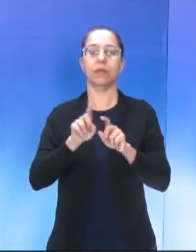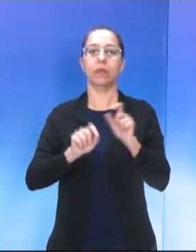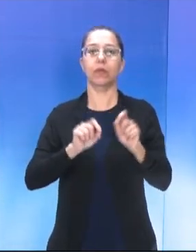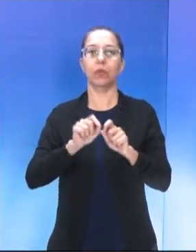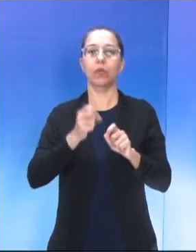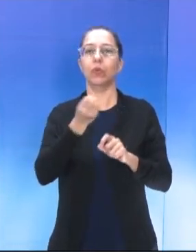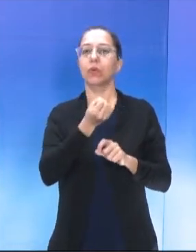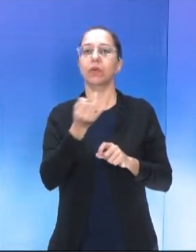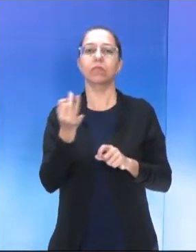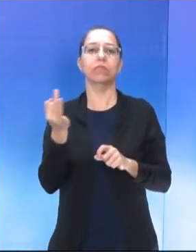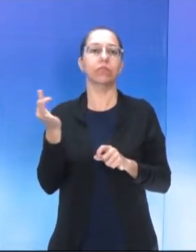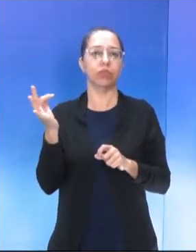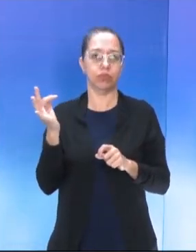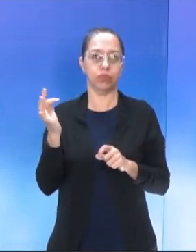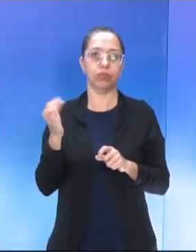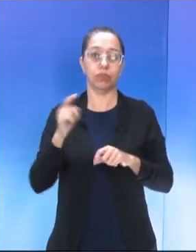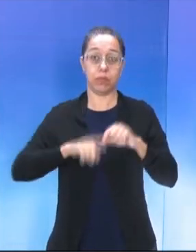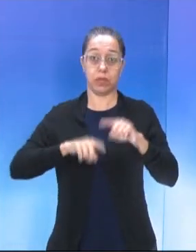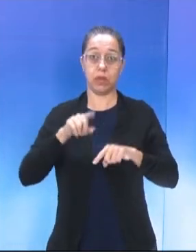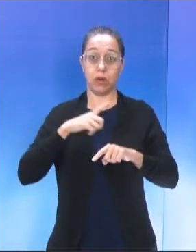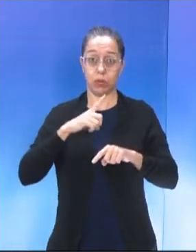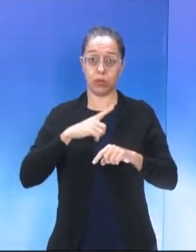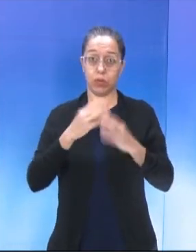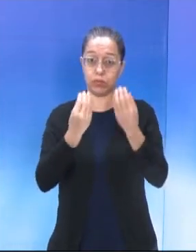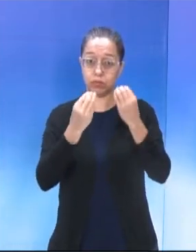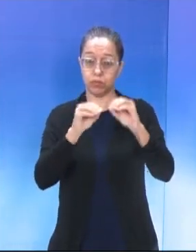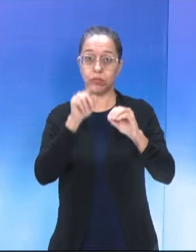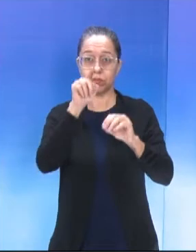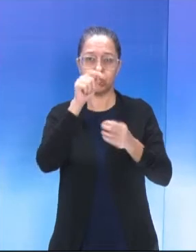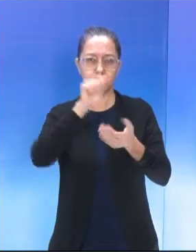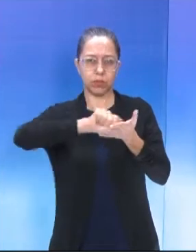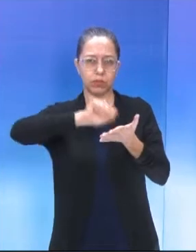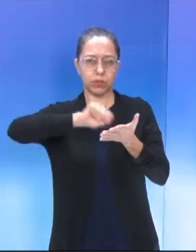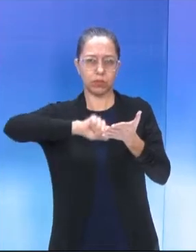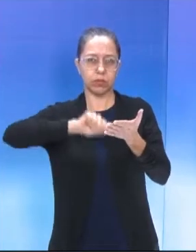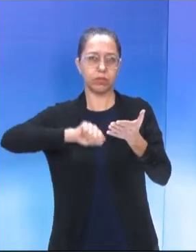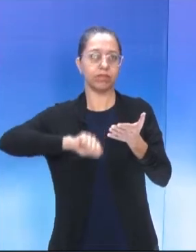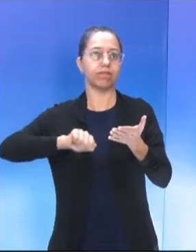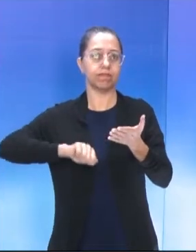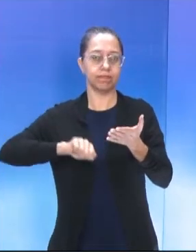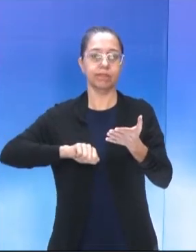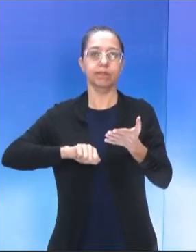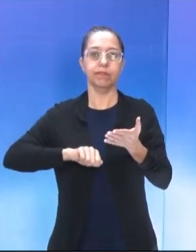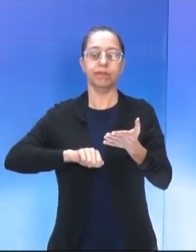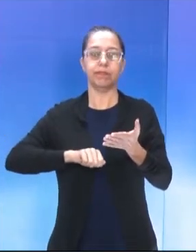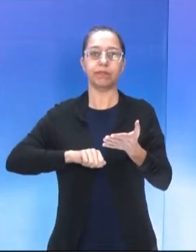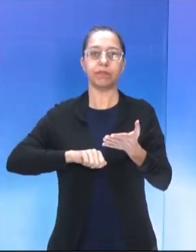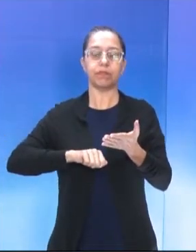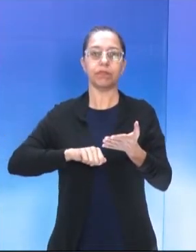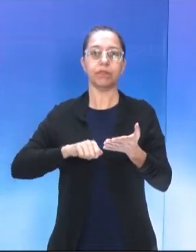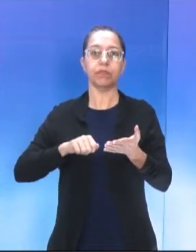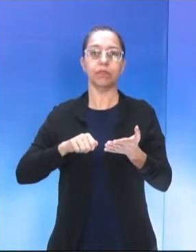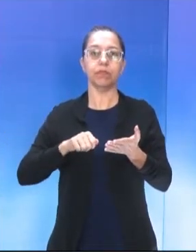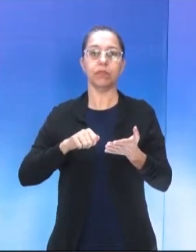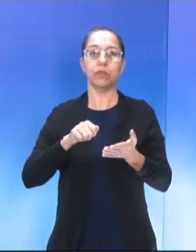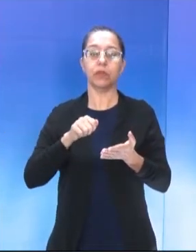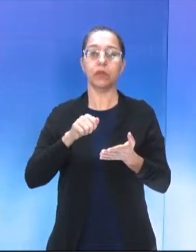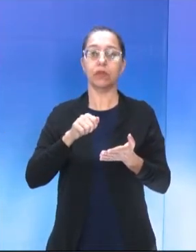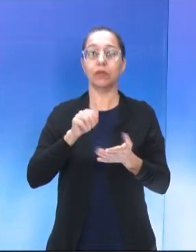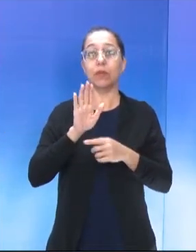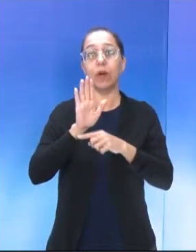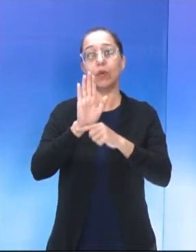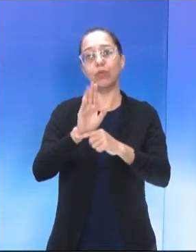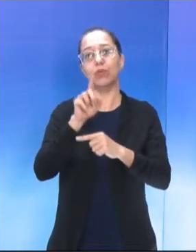são políticas públicas, tem um material aí para você copiar, de preferência para você escrever, porque isso facilita a